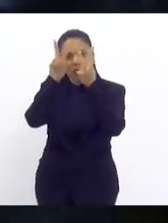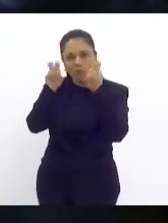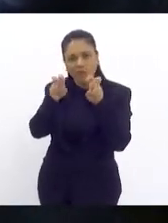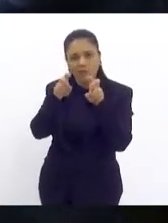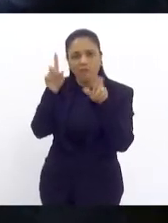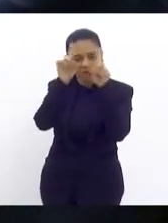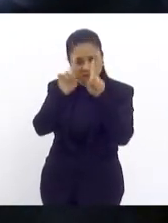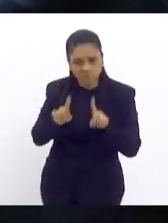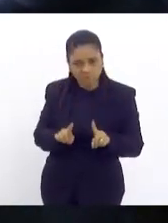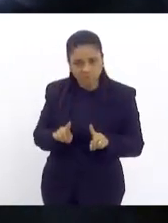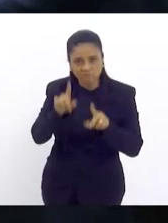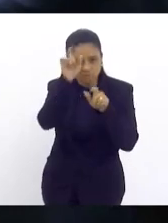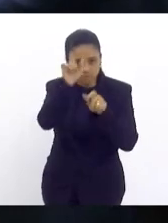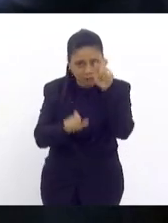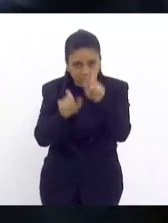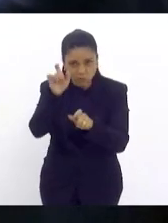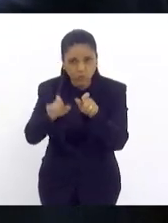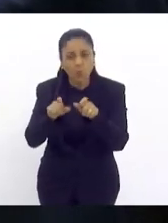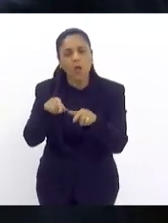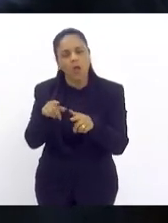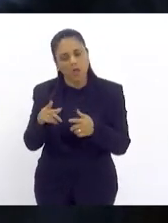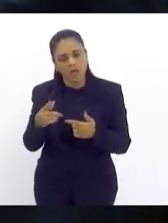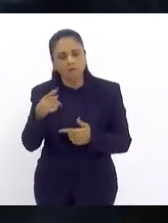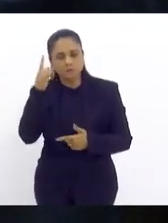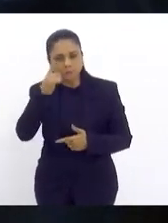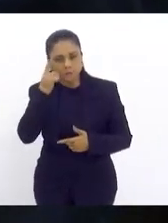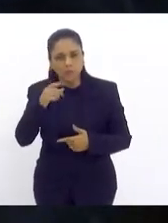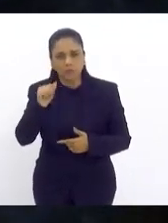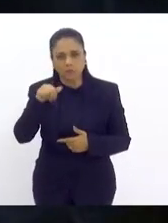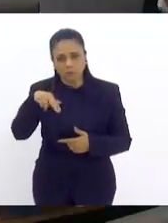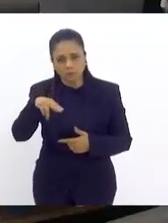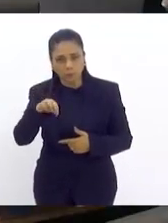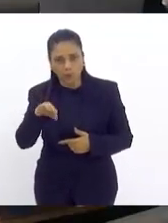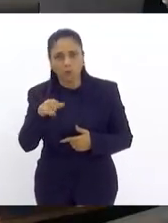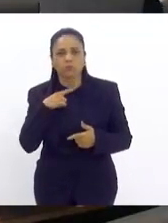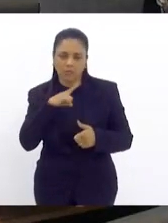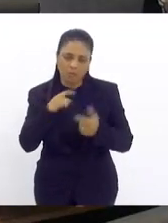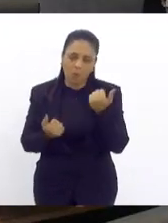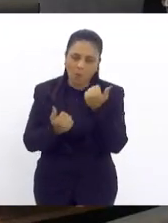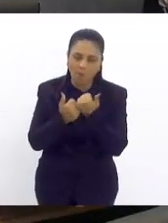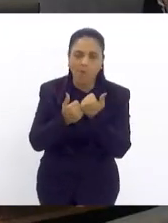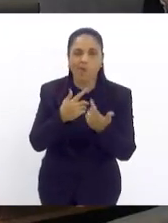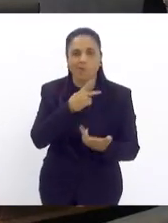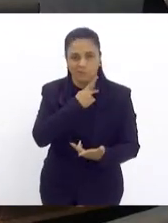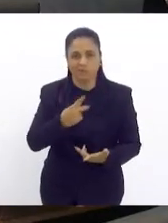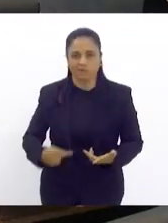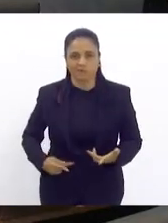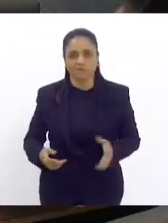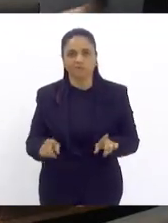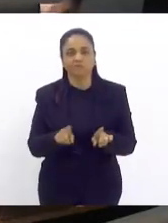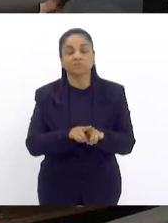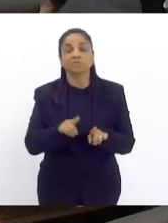o deputado Otoni tem todo o meu apoio nesse sentido Presidente deputada élika